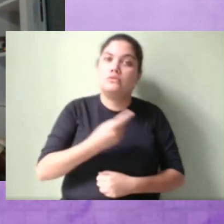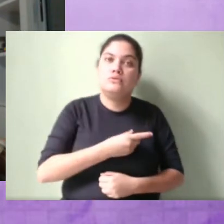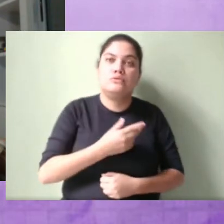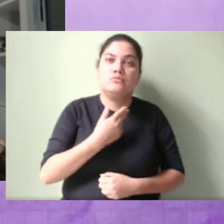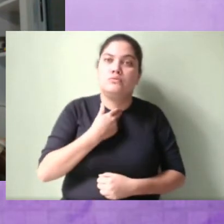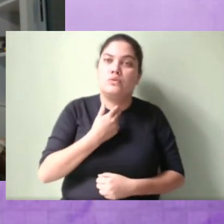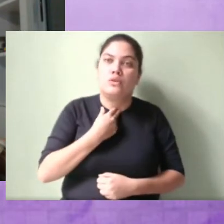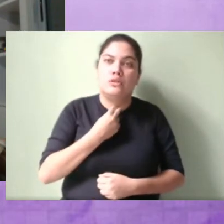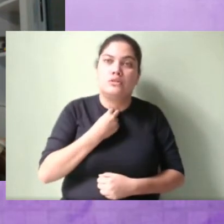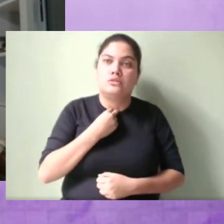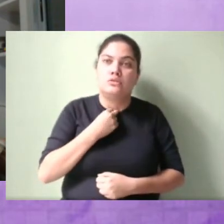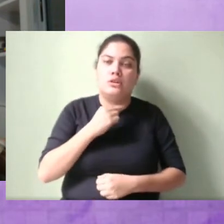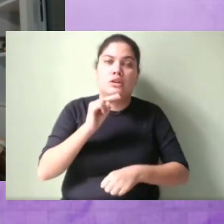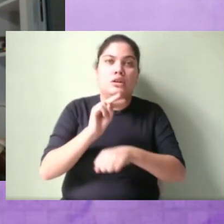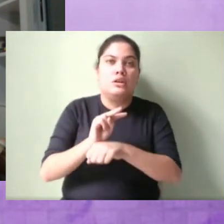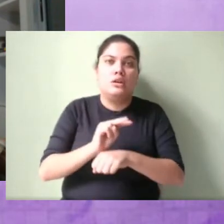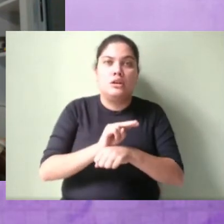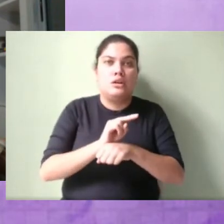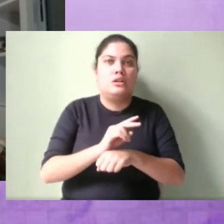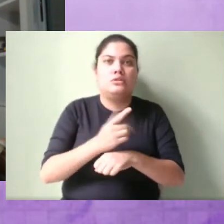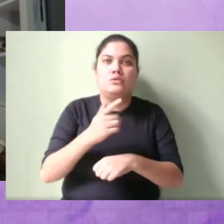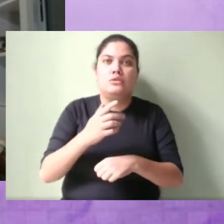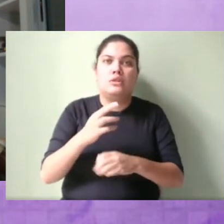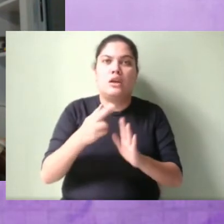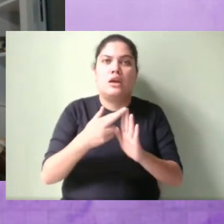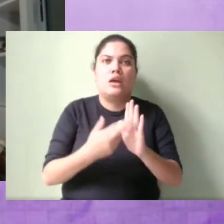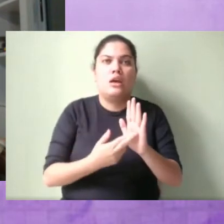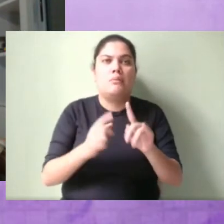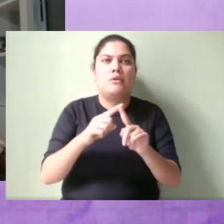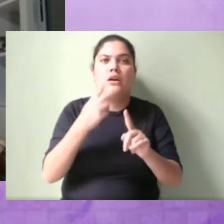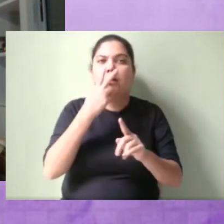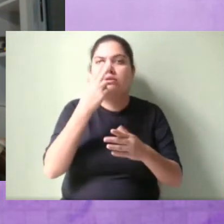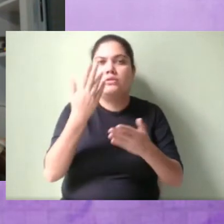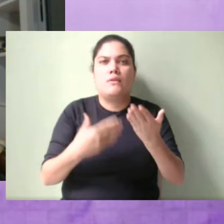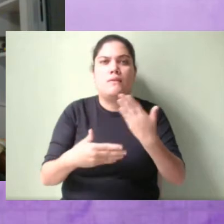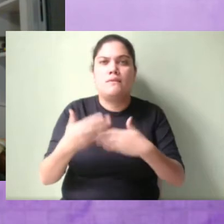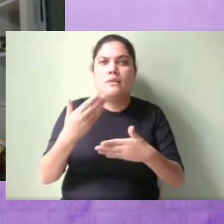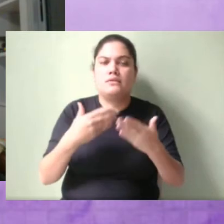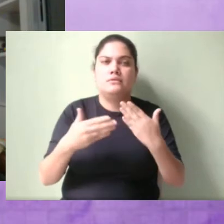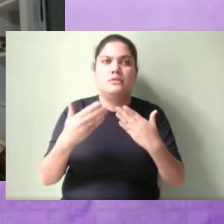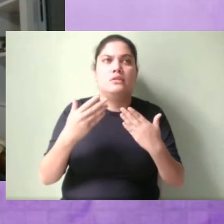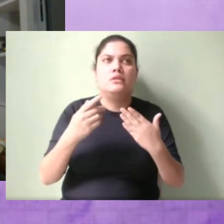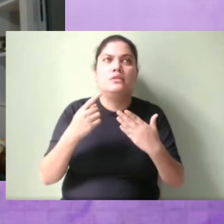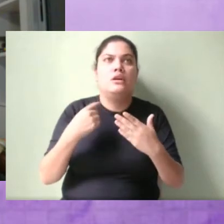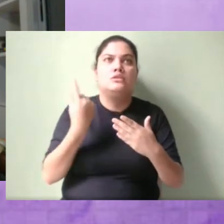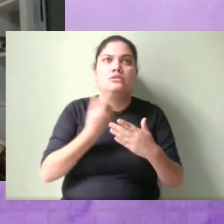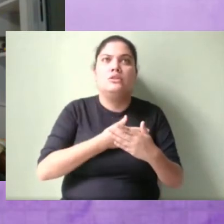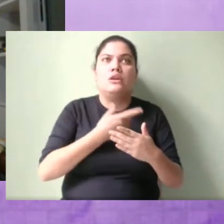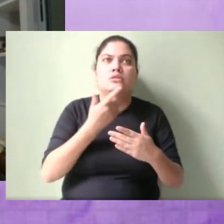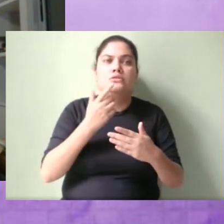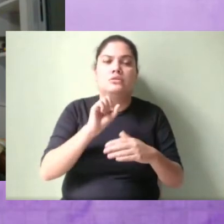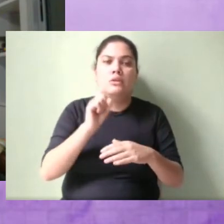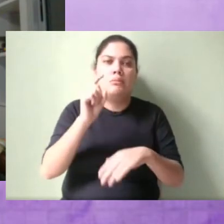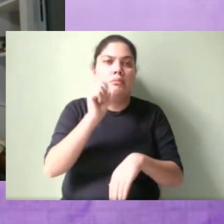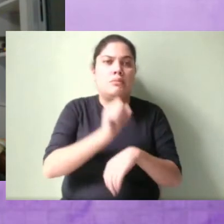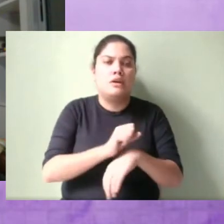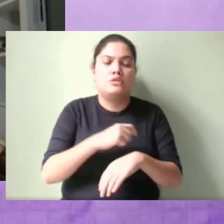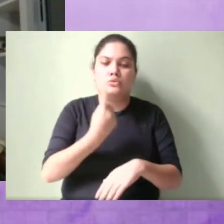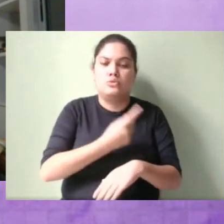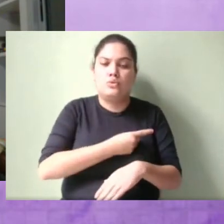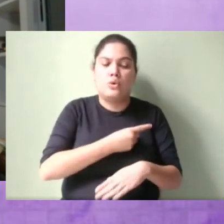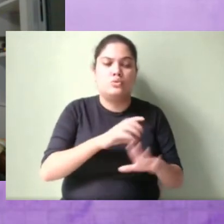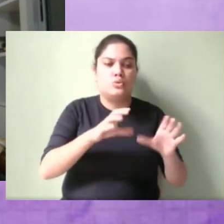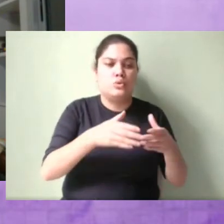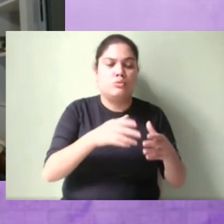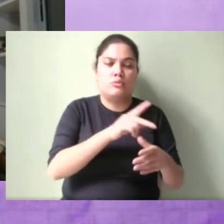atualizar tecnologicamente, se atualizar dentro do seu próprio campo de formação, e aí vem essa carga também, que pode